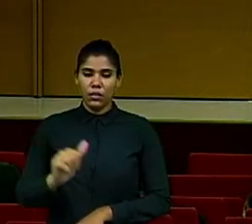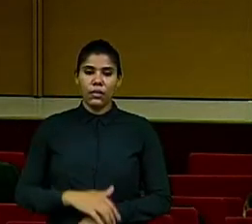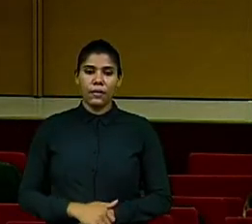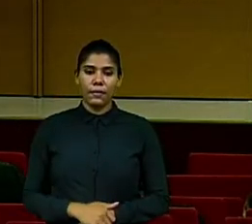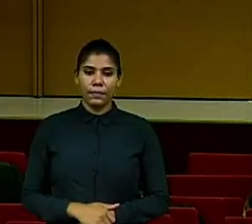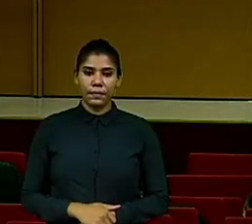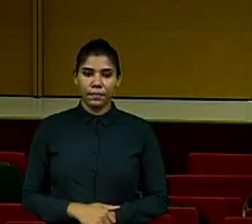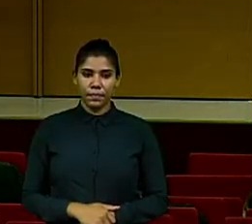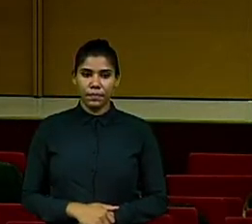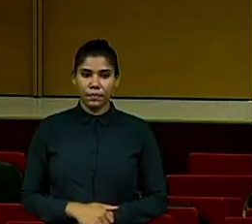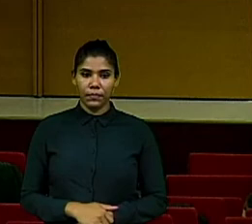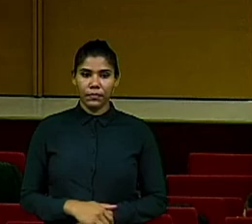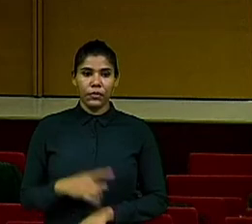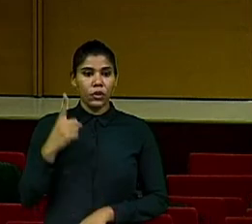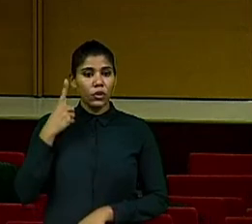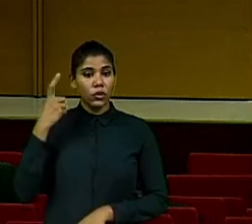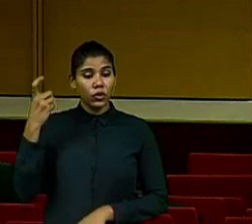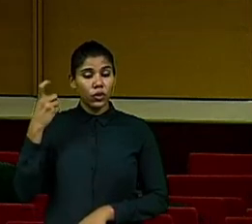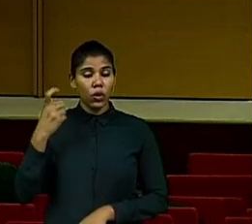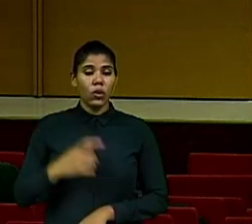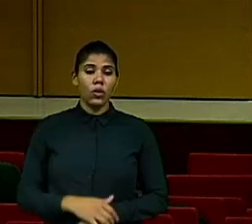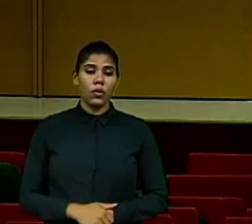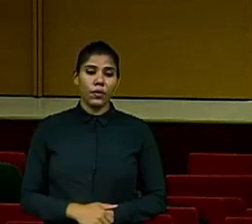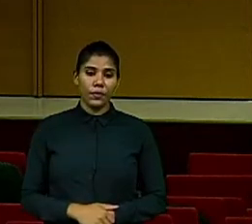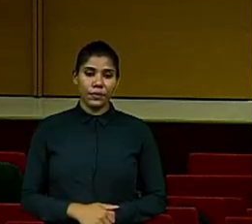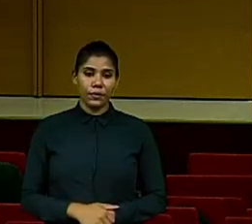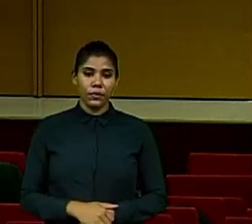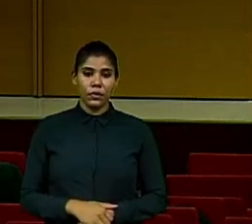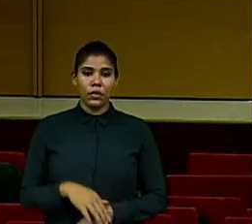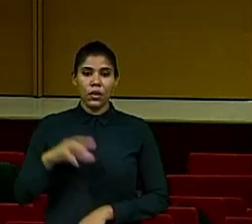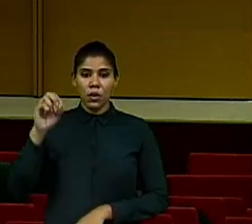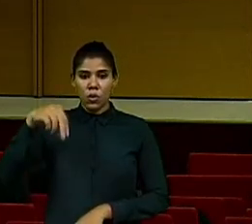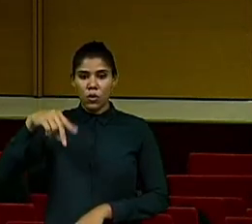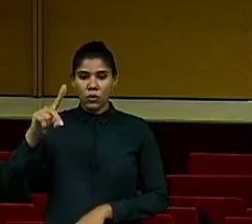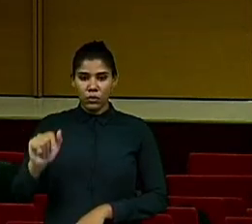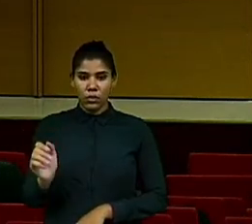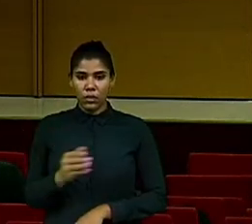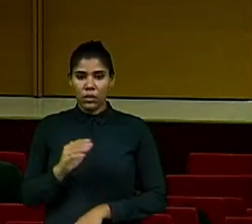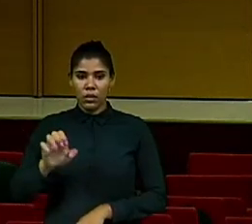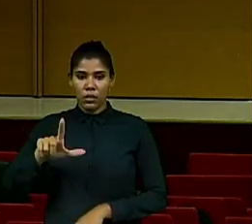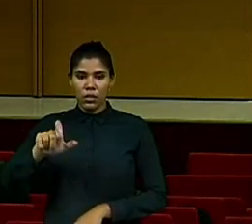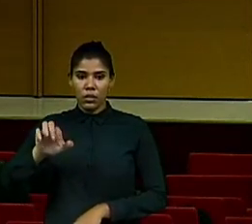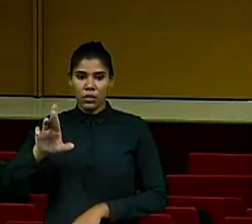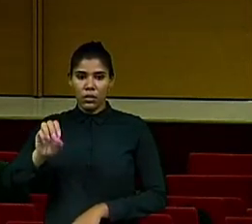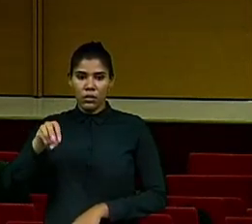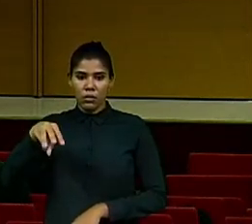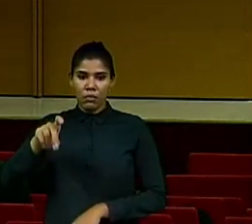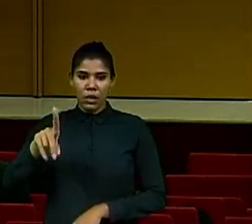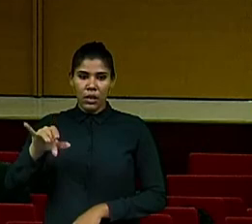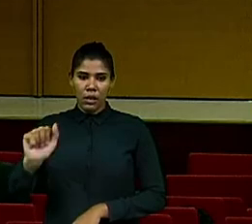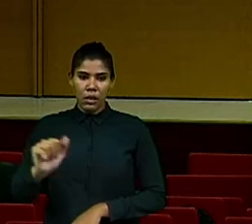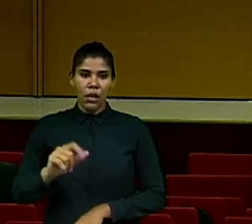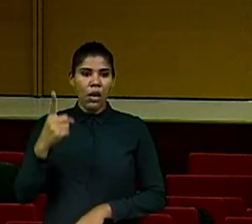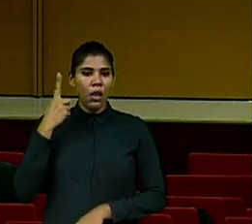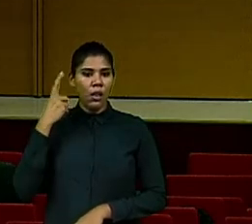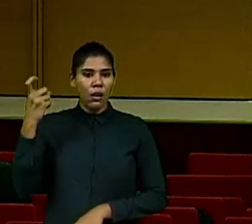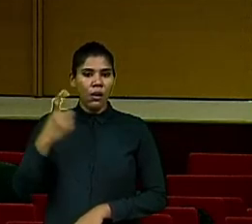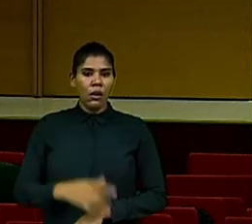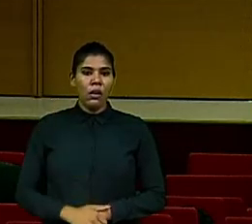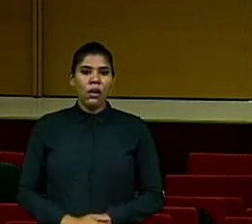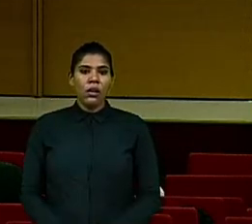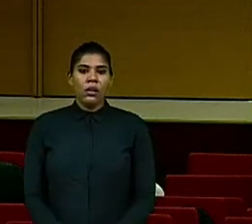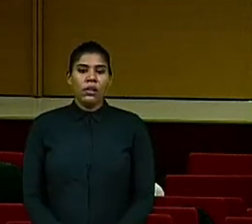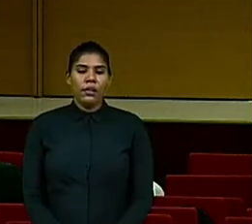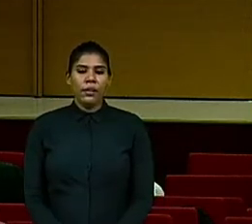o sono a onda eletromagnética a luz a onda mecânica onda na corda